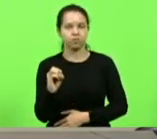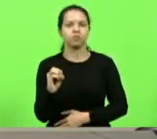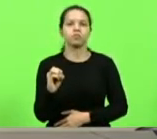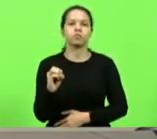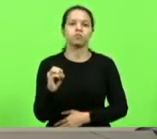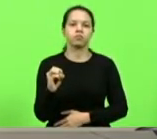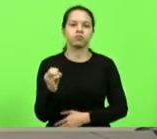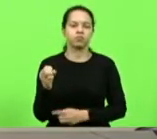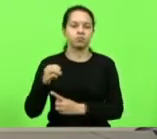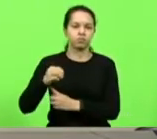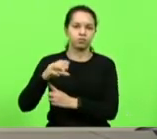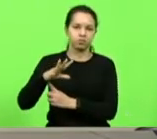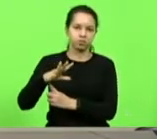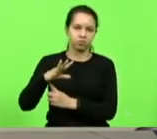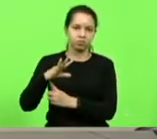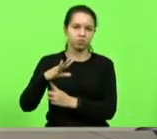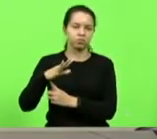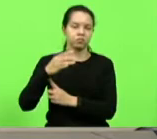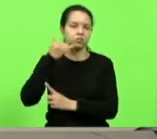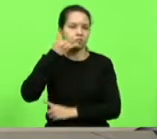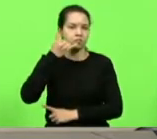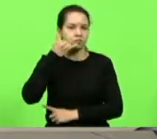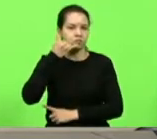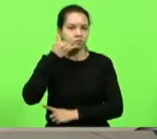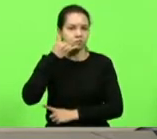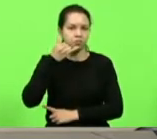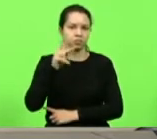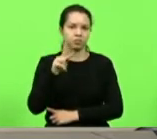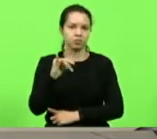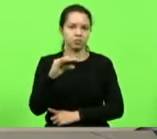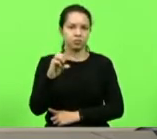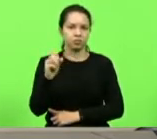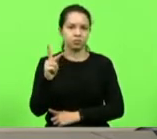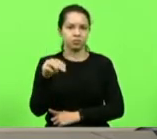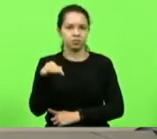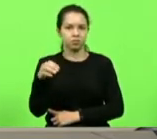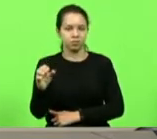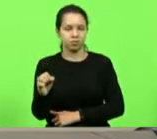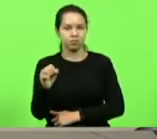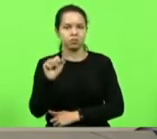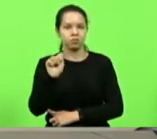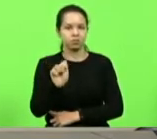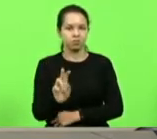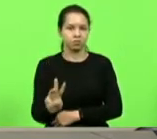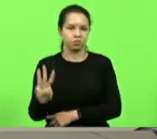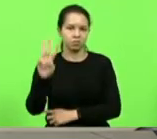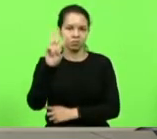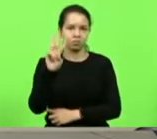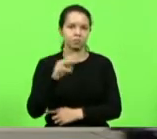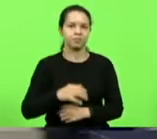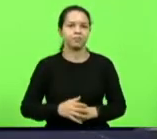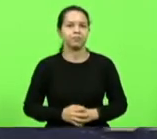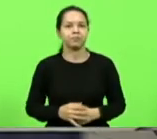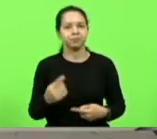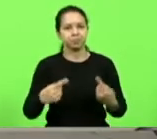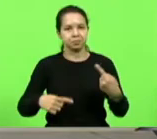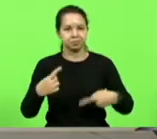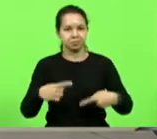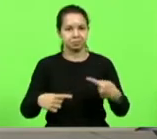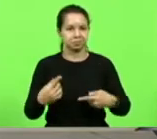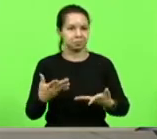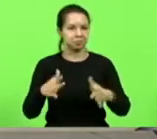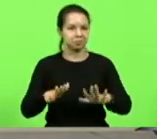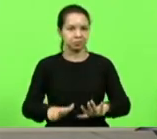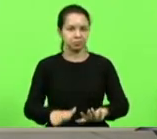Picada, situada na rodovia BR-282, quilômetro 94, no município de Alfredo Wagner. Em discussão. Não havendo quem queira discutir,